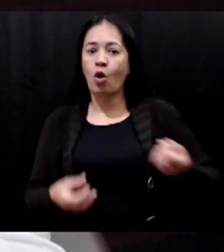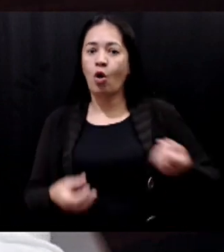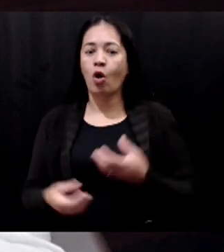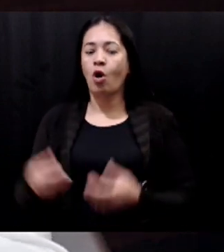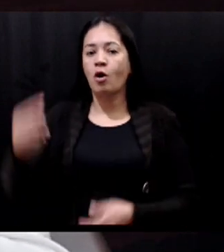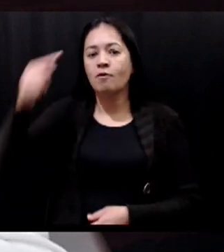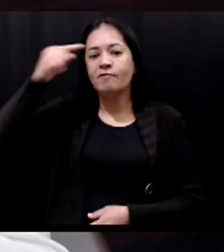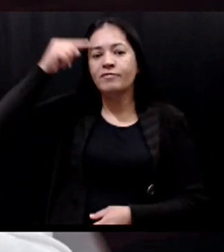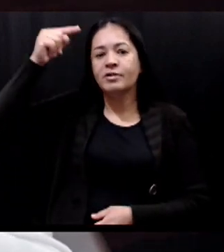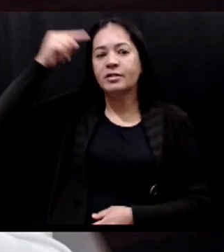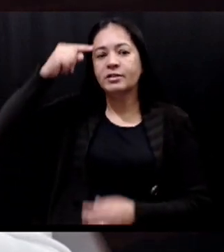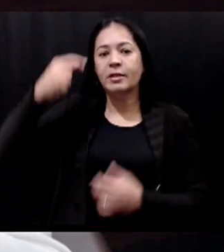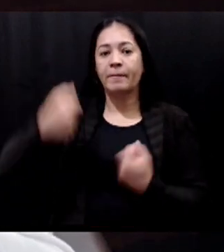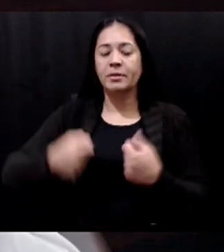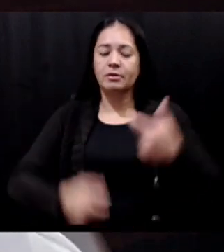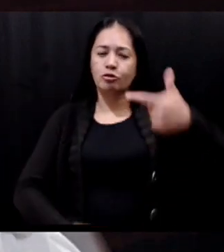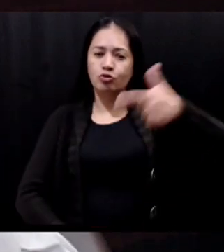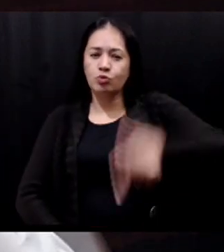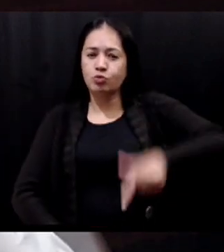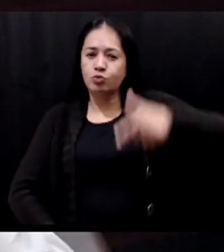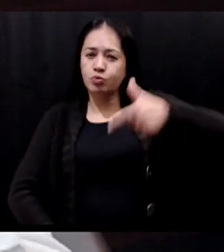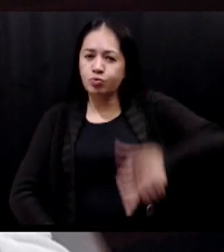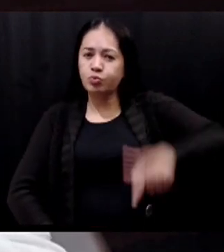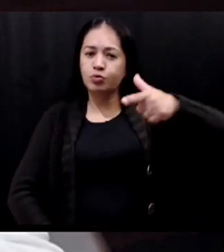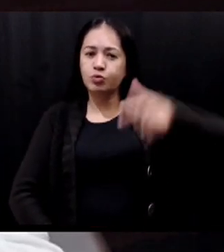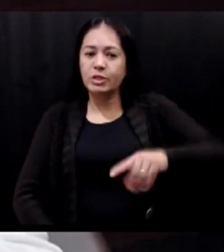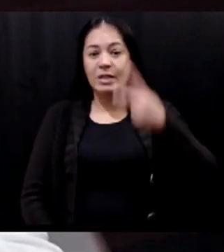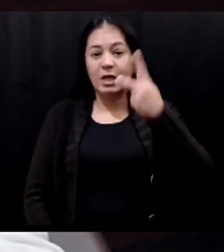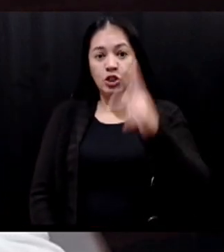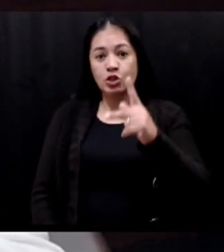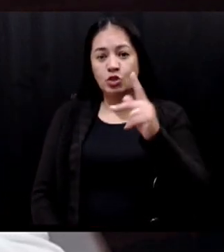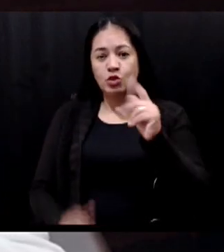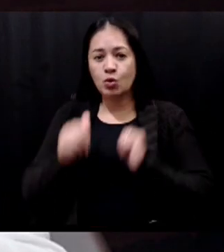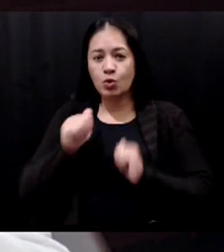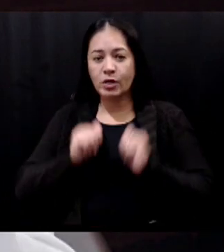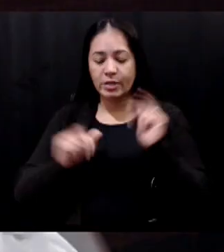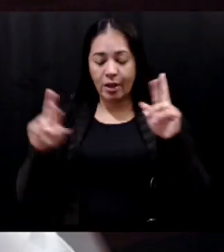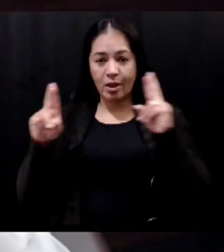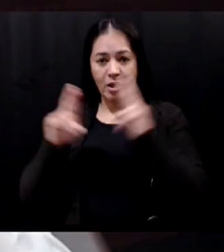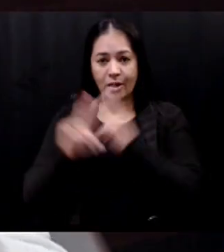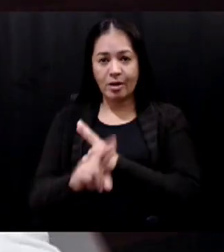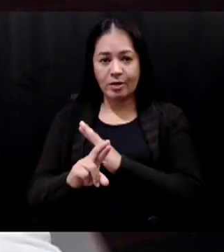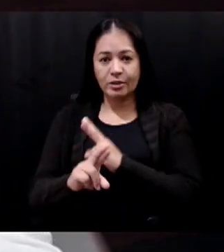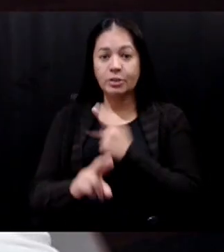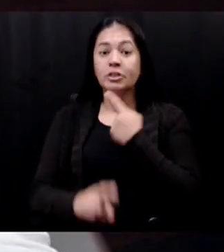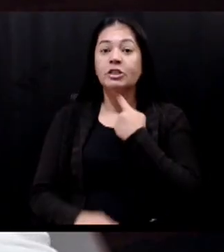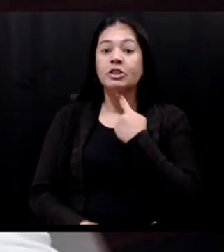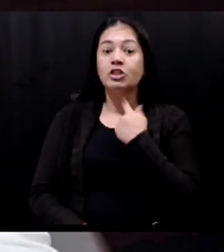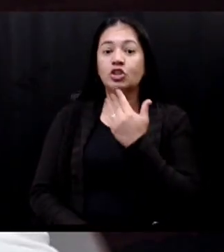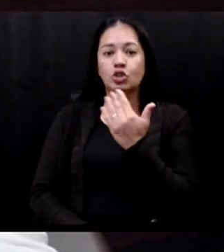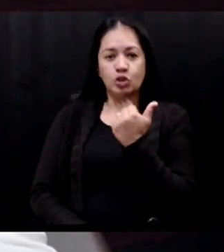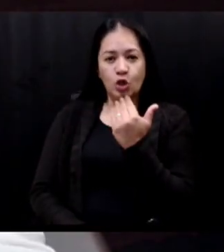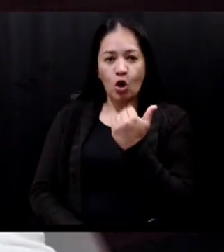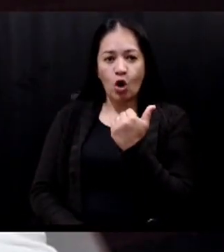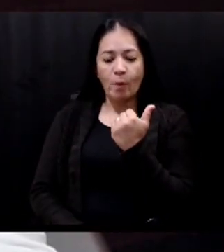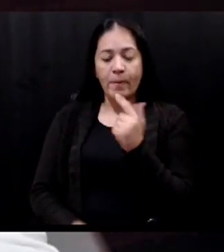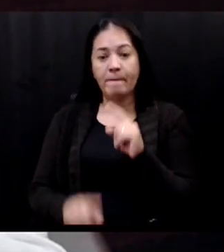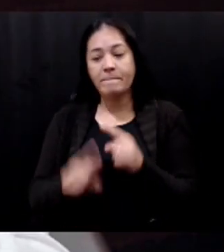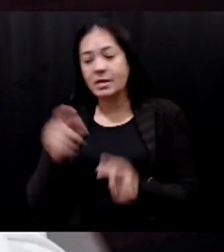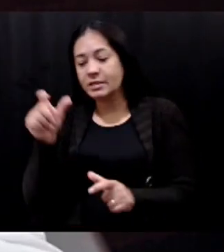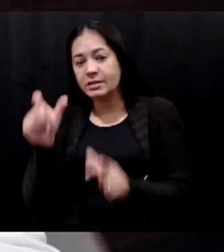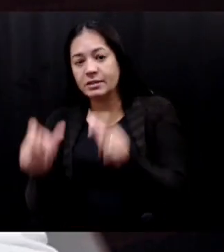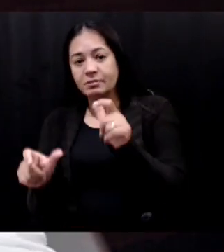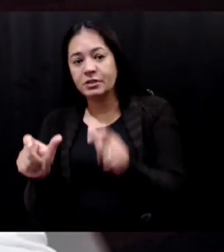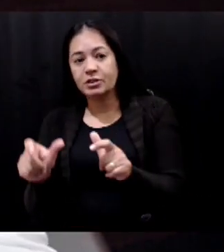repetição, tá? Então, se a sua ansiedade está relacionada com o desejo de comer, e tem pessoas que descarregam